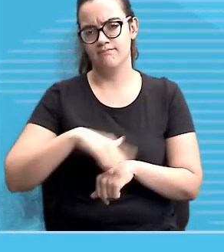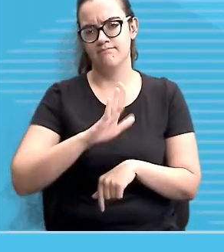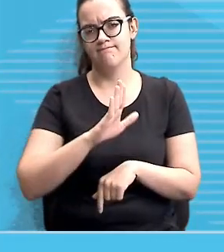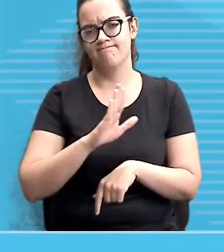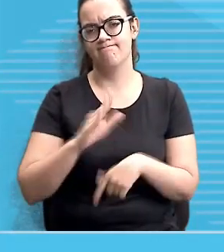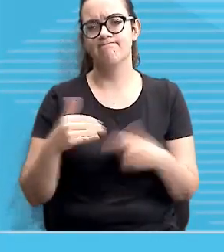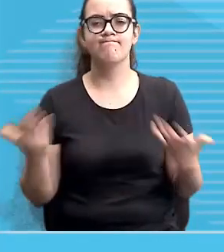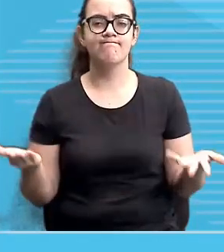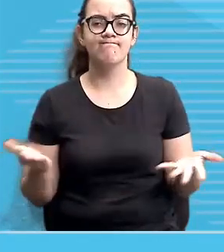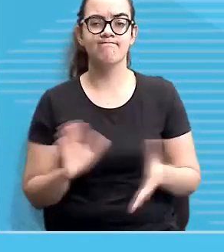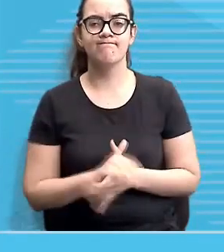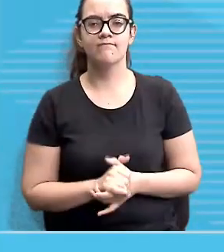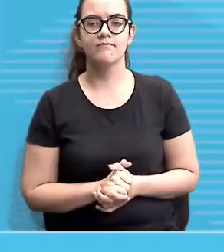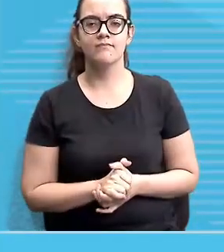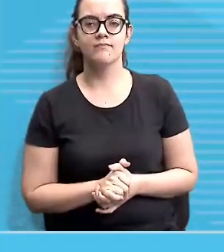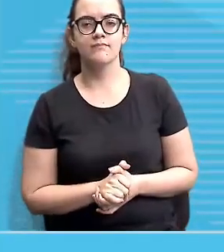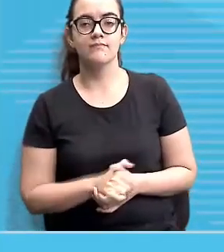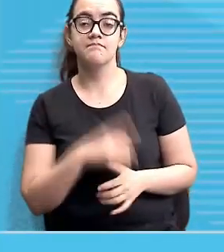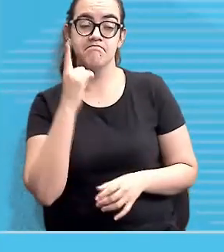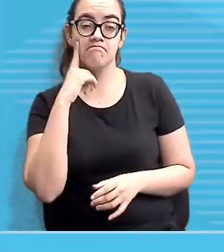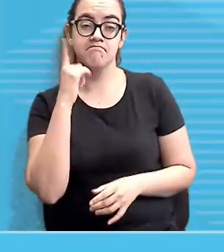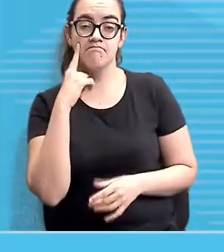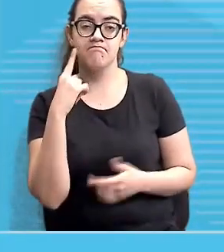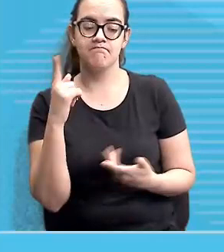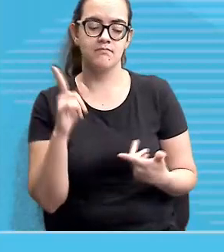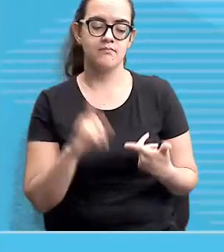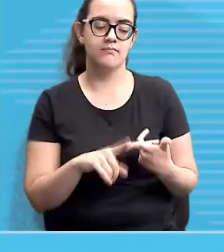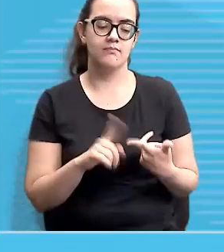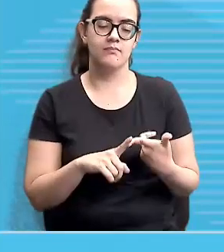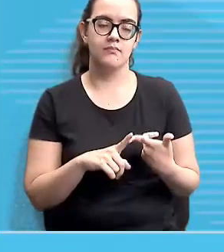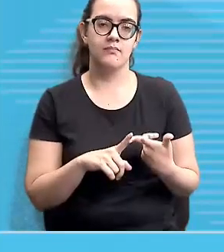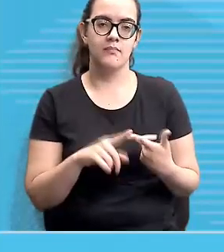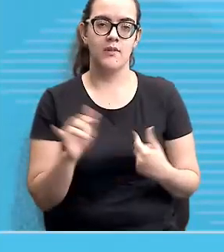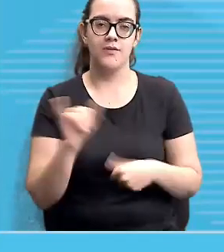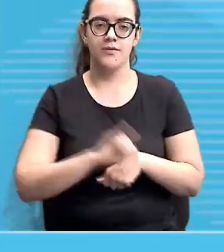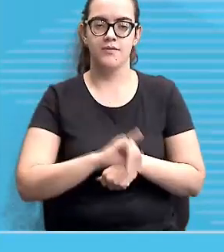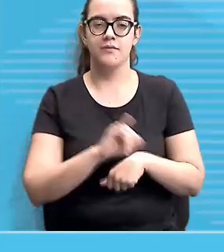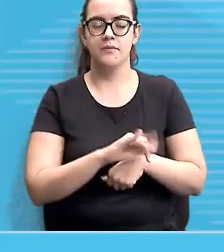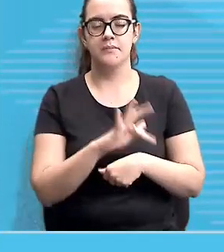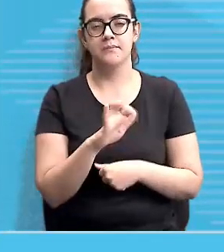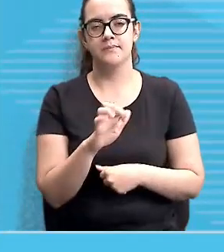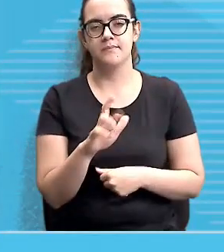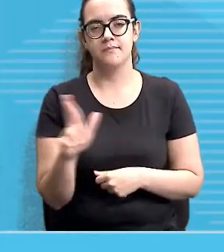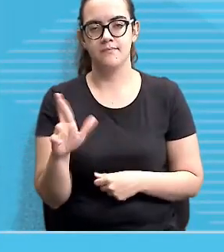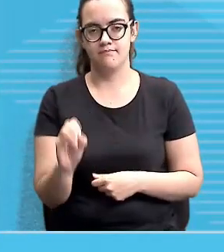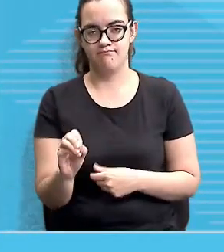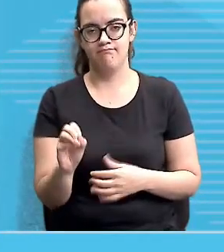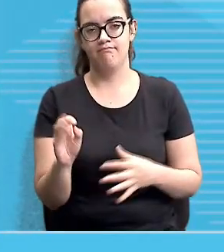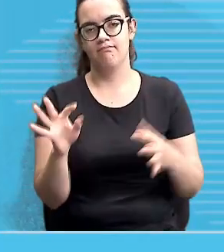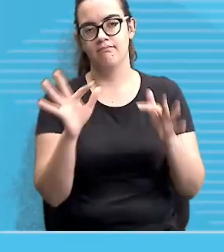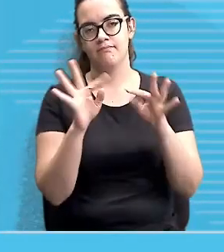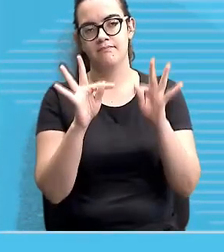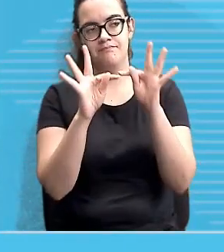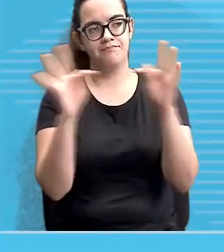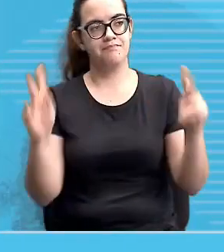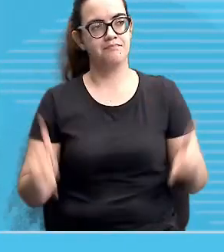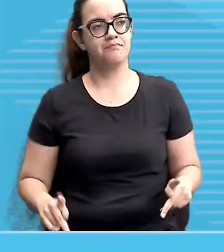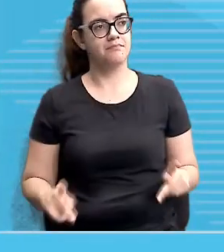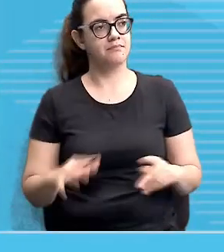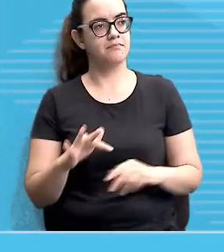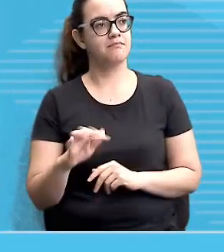o próximo próximo material Esse é o ferro né é o ferro